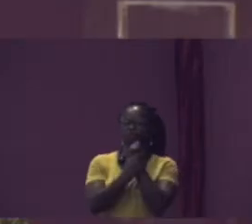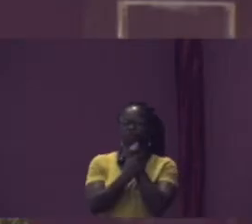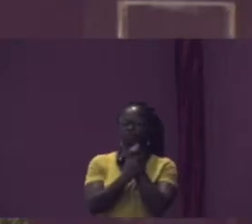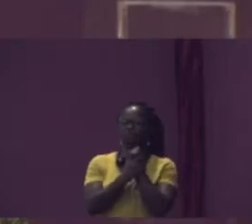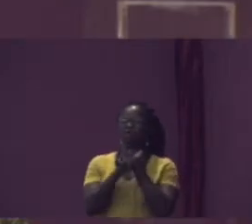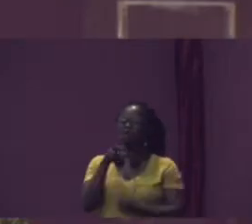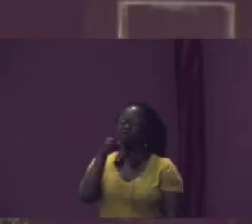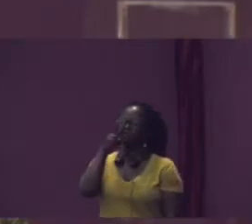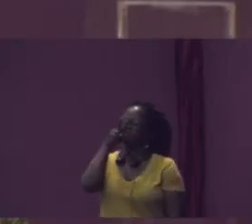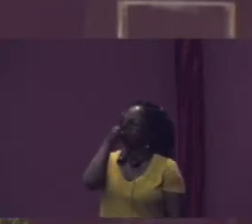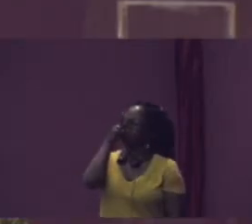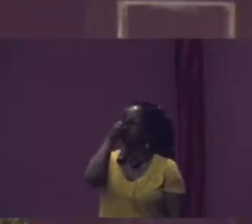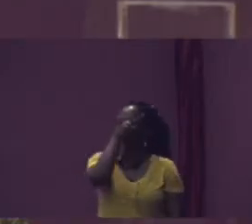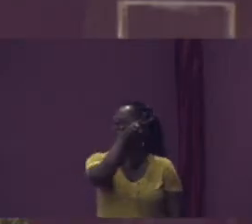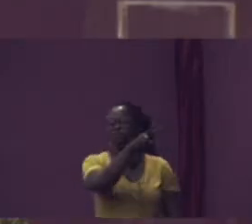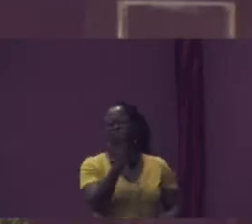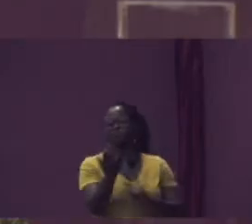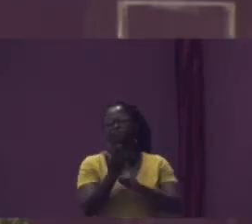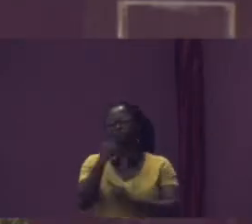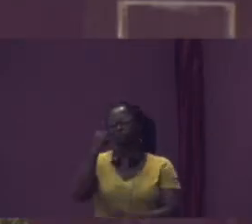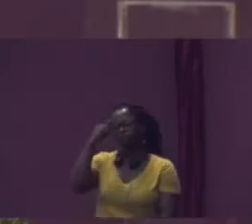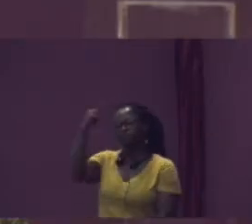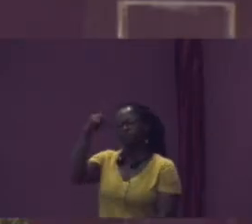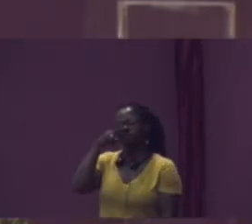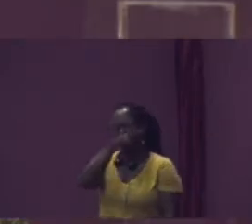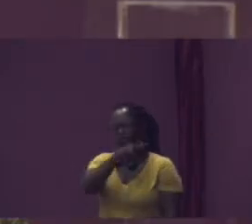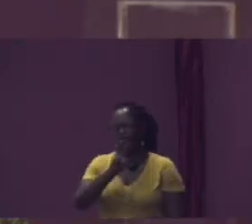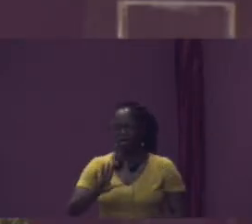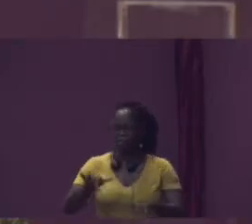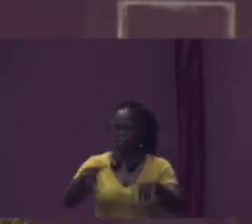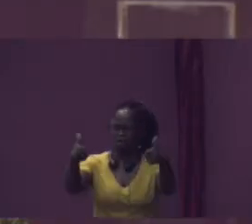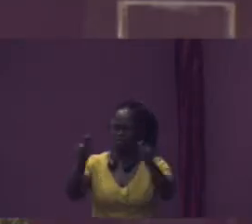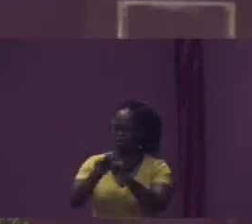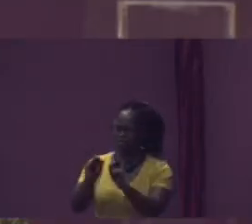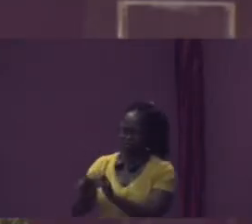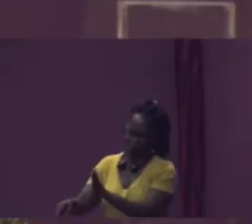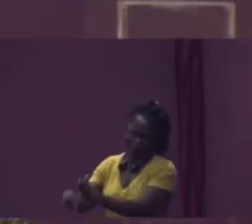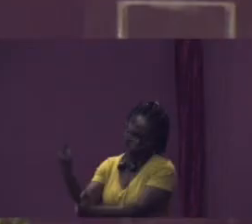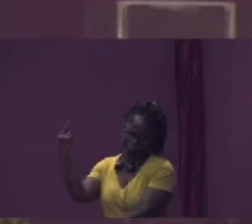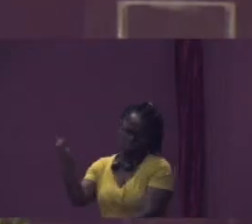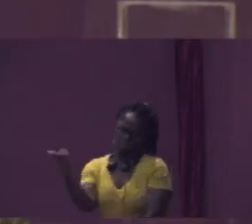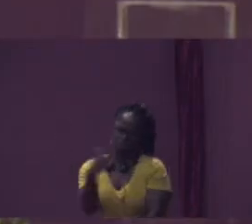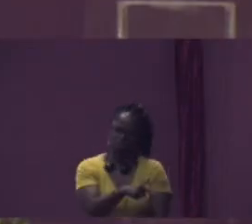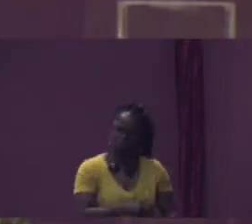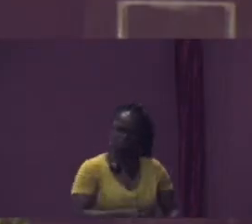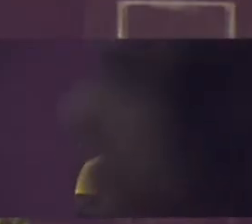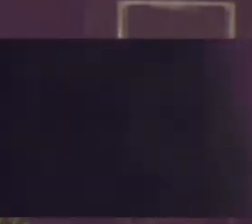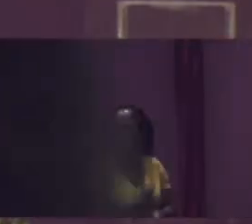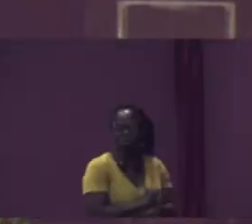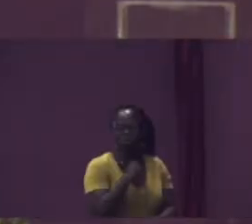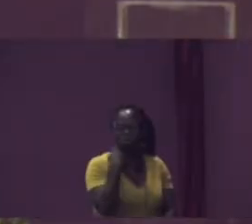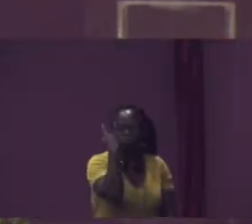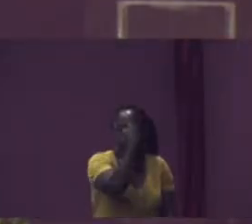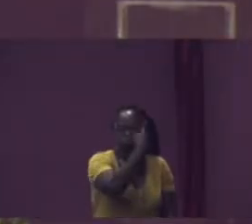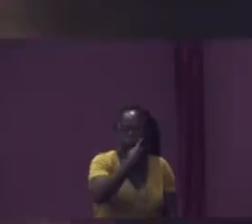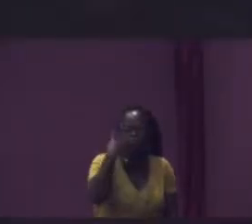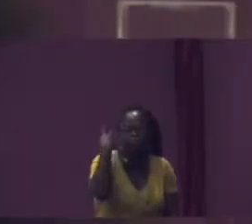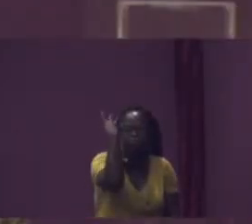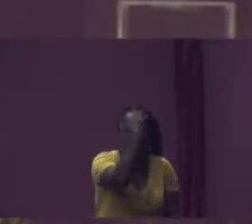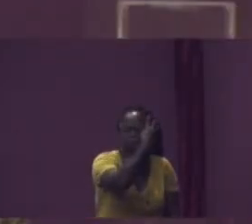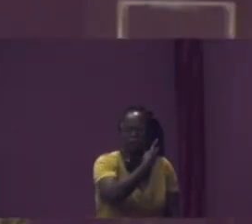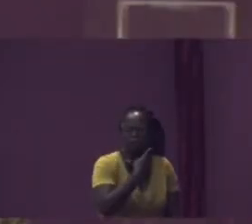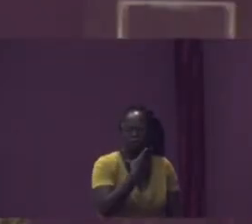acabam fortalecendo a ideia de que é melhor fazer o procedimento do que esperar horas por outras